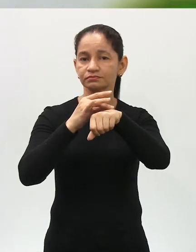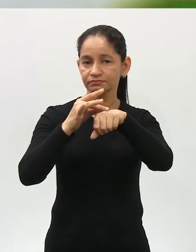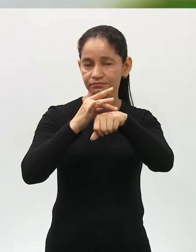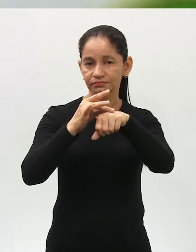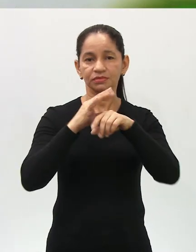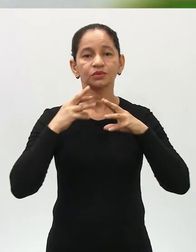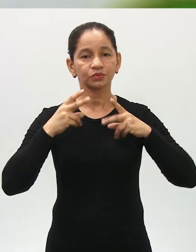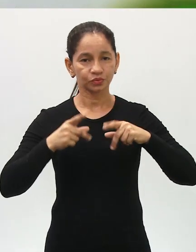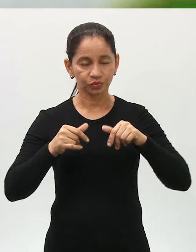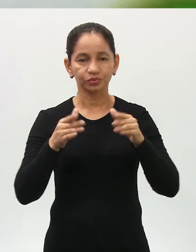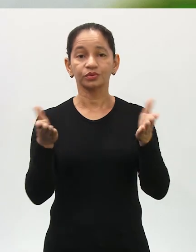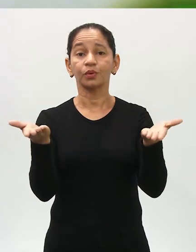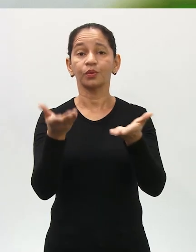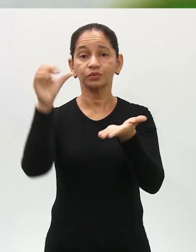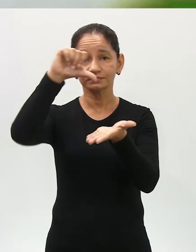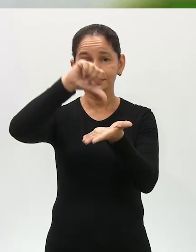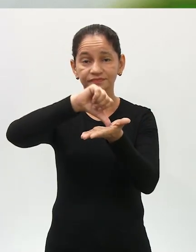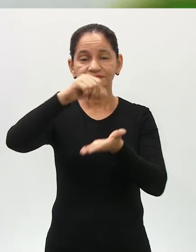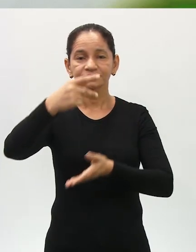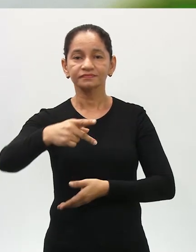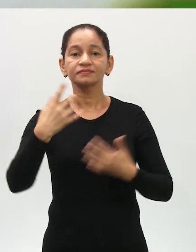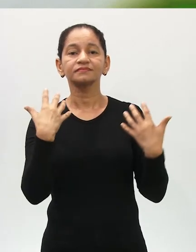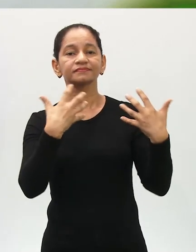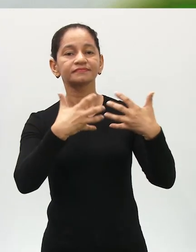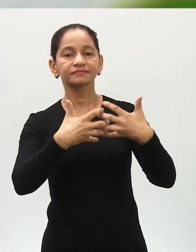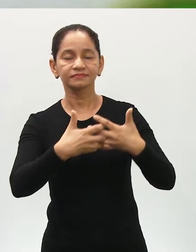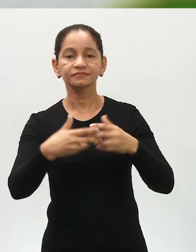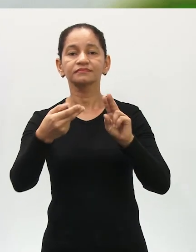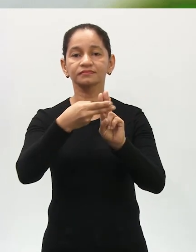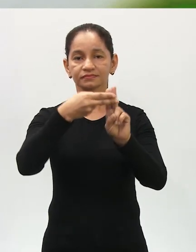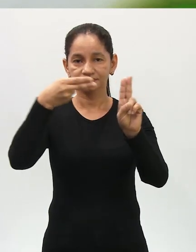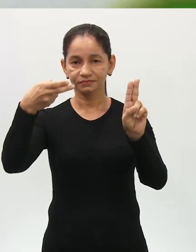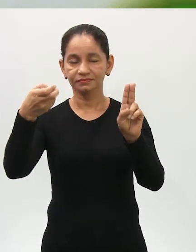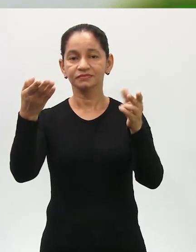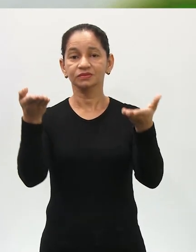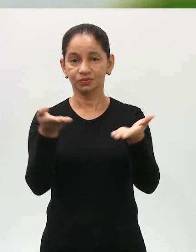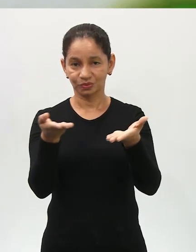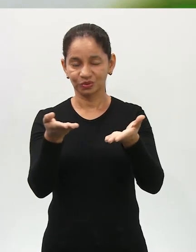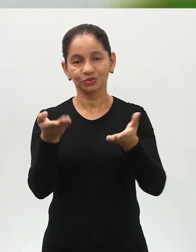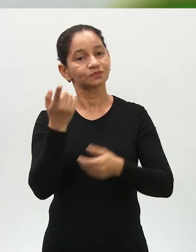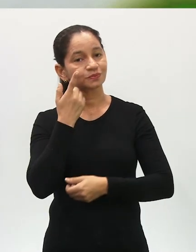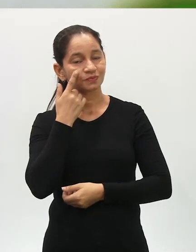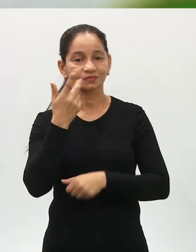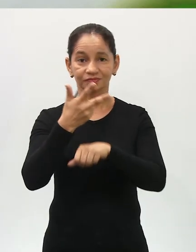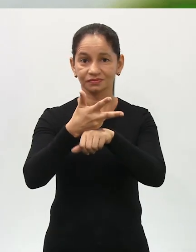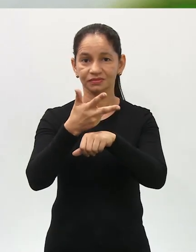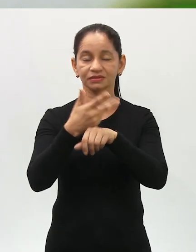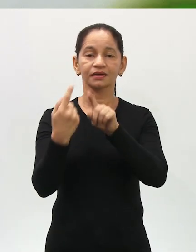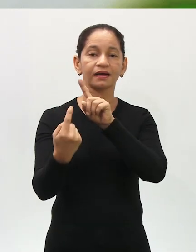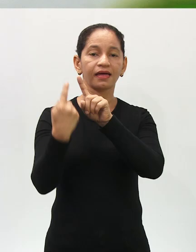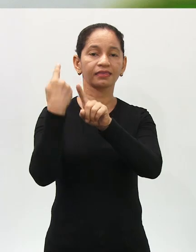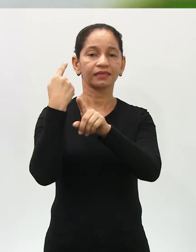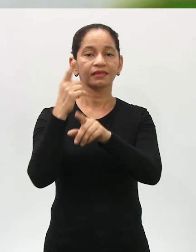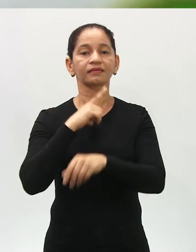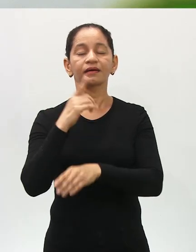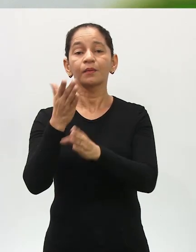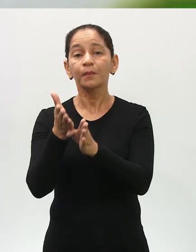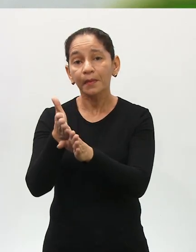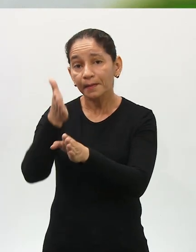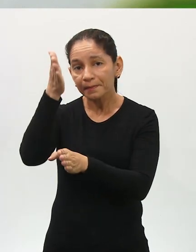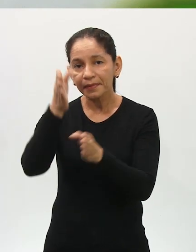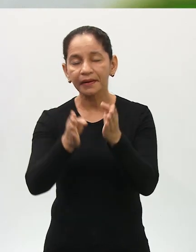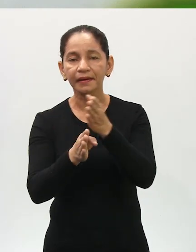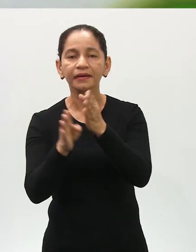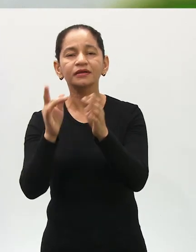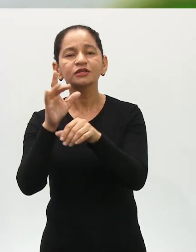marrom. Eu estou no estúdio de gravação do IFRO, campus Porto Velho, Zona Norte. Atrás de mim tem uma parede branca